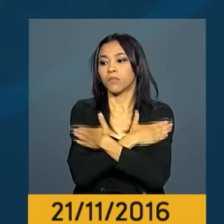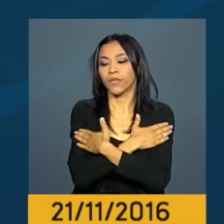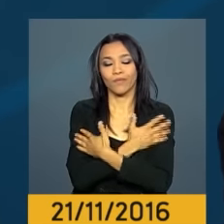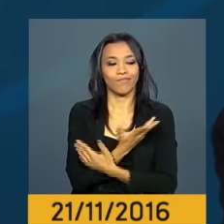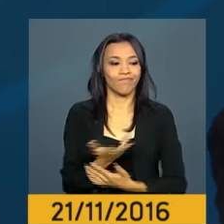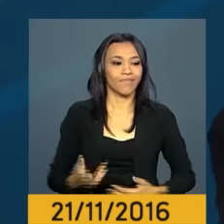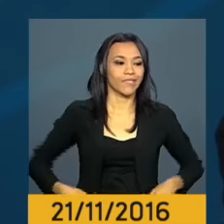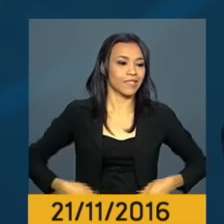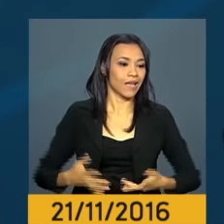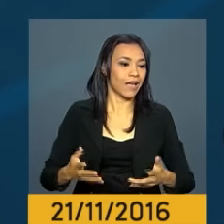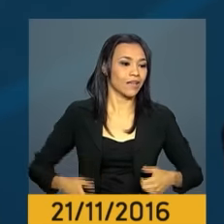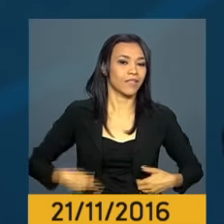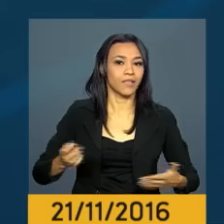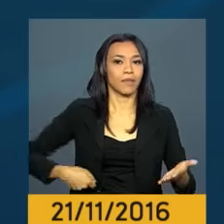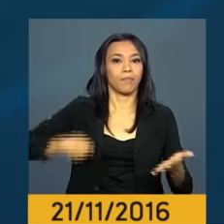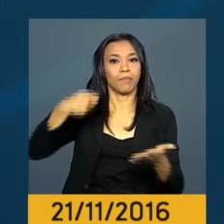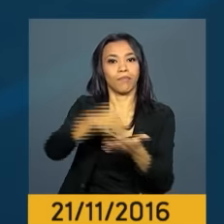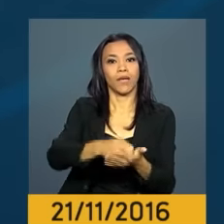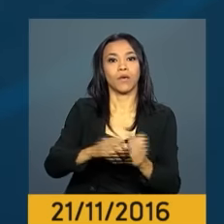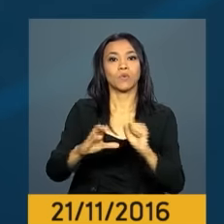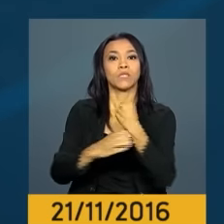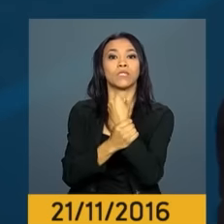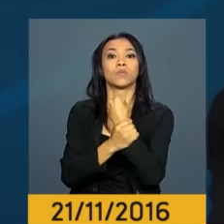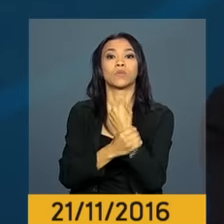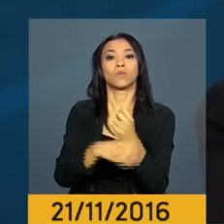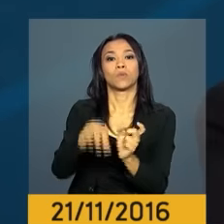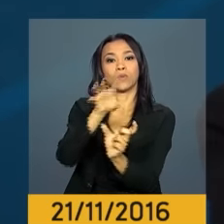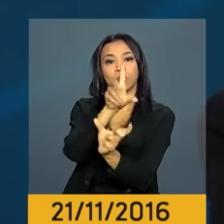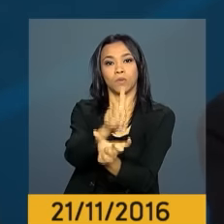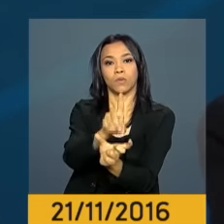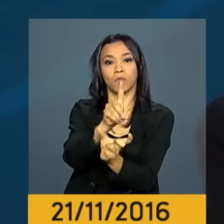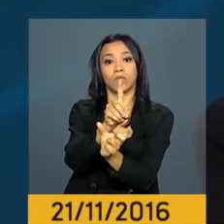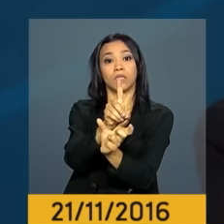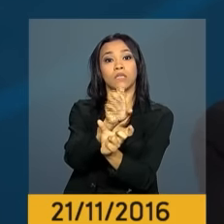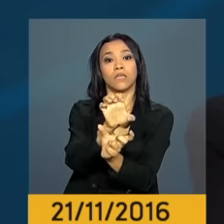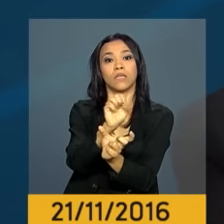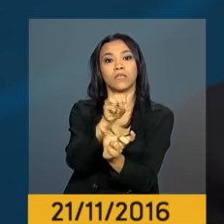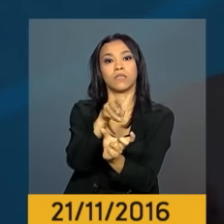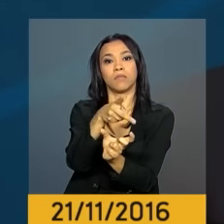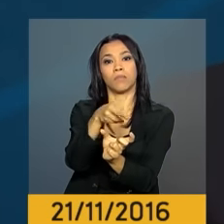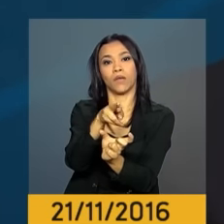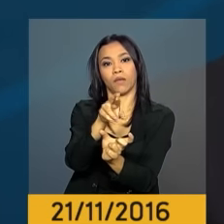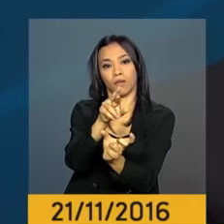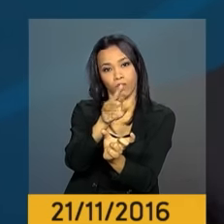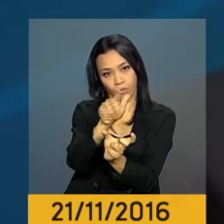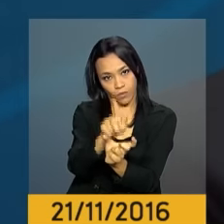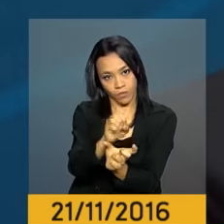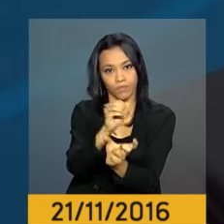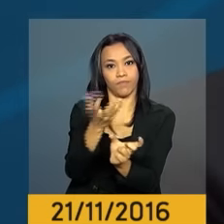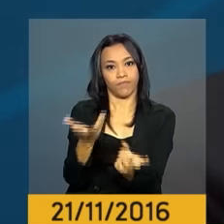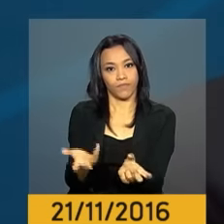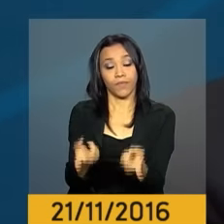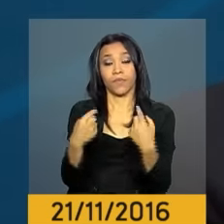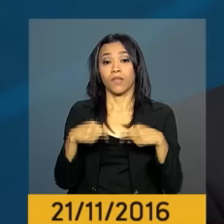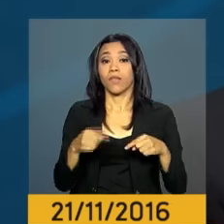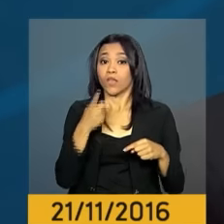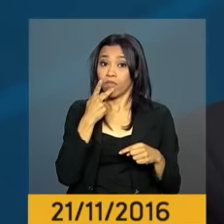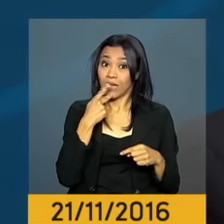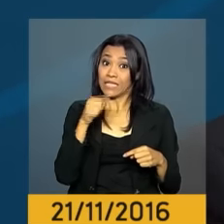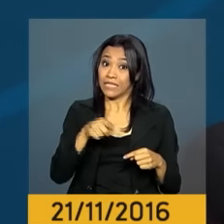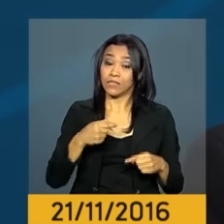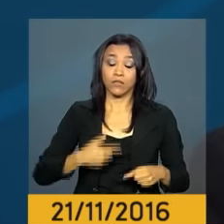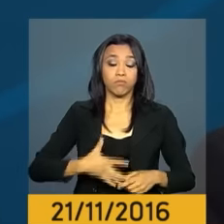que pagar o seguro-desemprego. Então vejam como isto é fundamental para o país. Mas eu dizia aos senhores que o